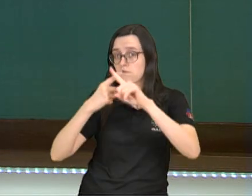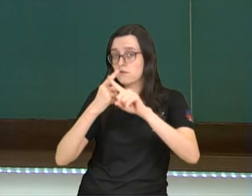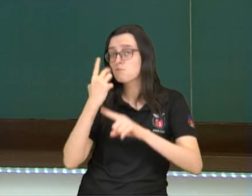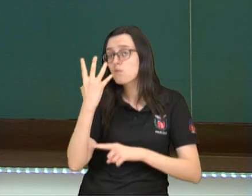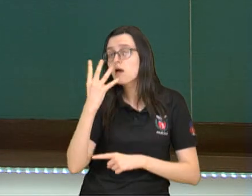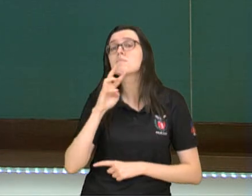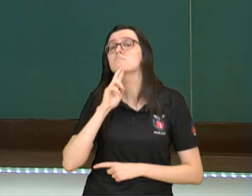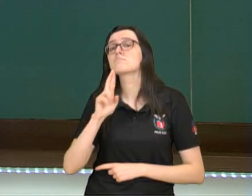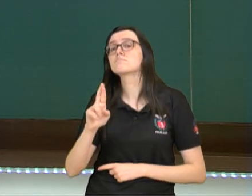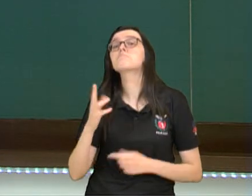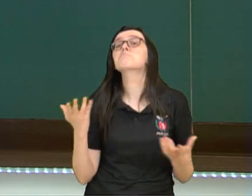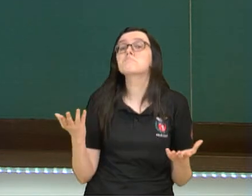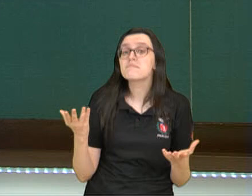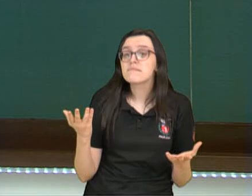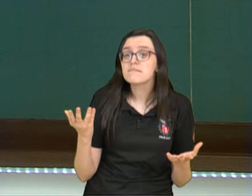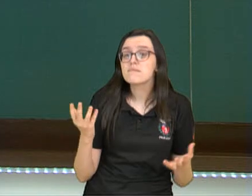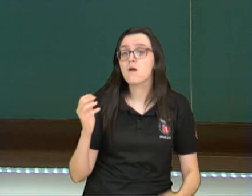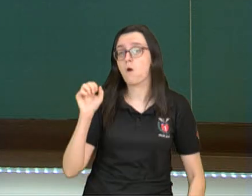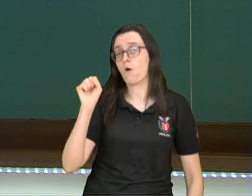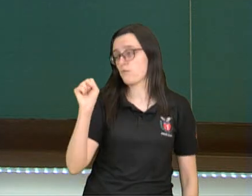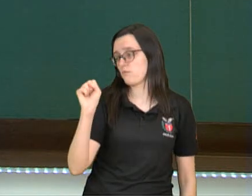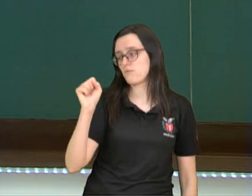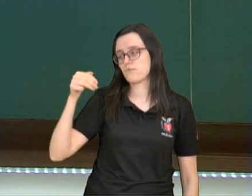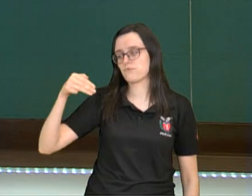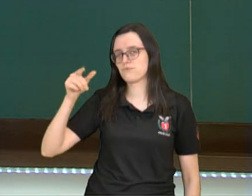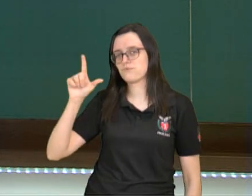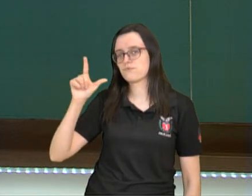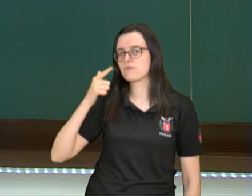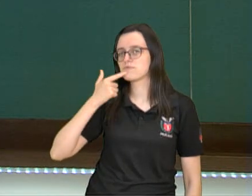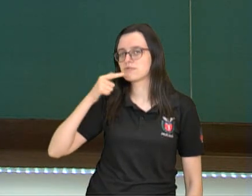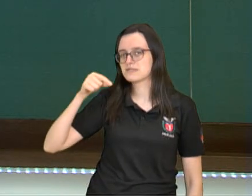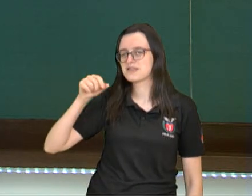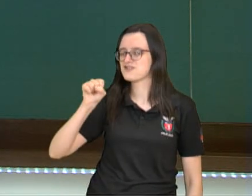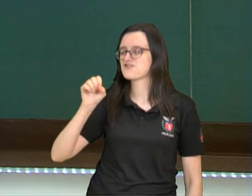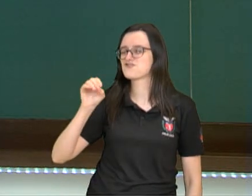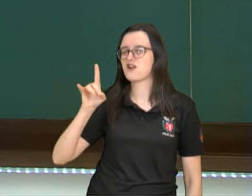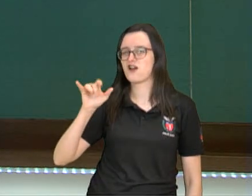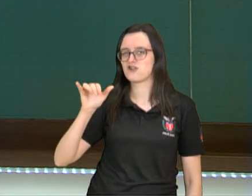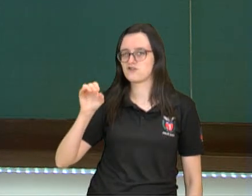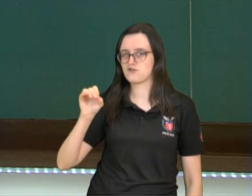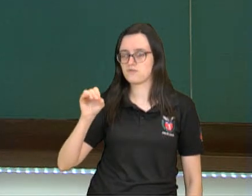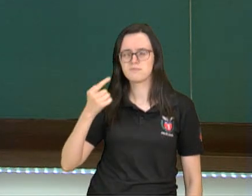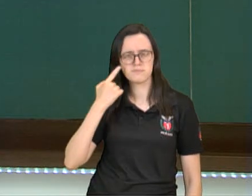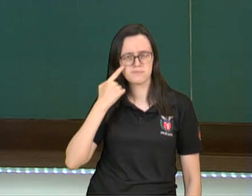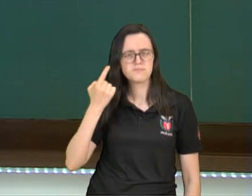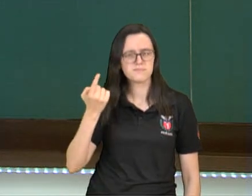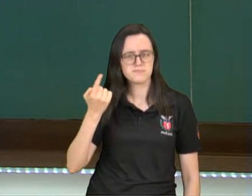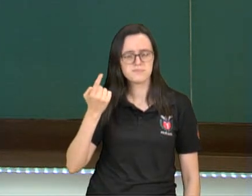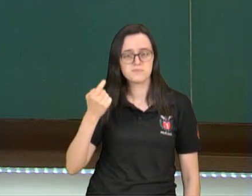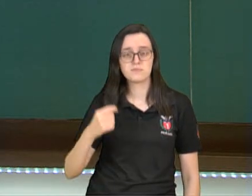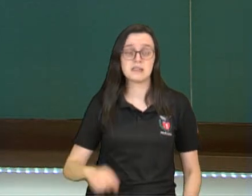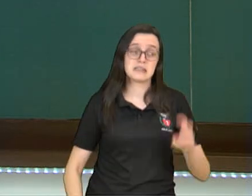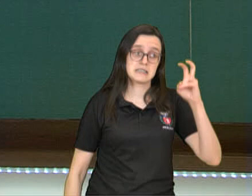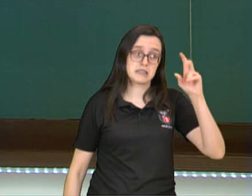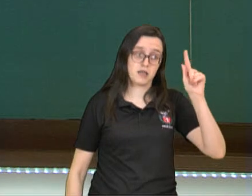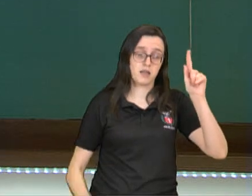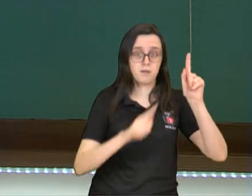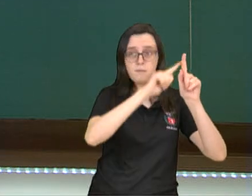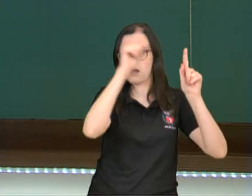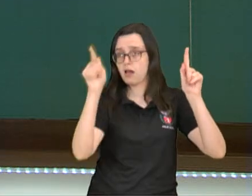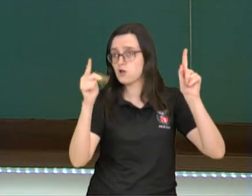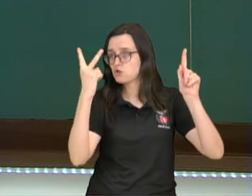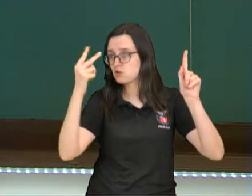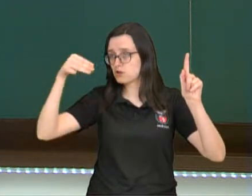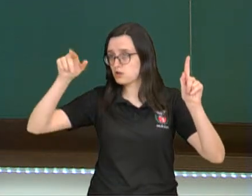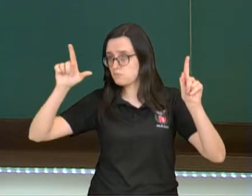4, quanto que dá? 8 miligramas de sódio. Então, se em 5 gramas eu tenho 2,